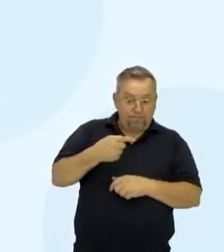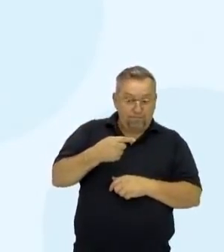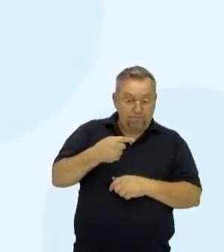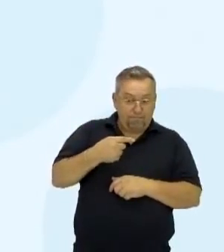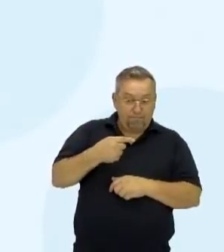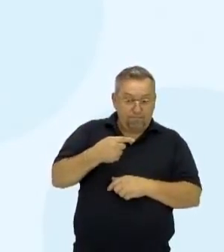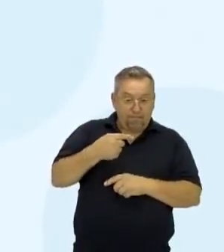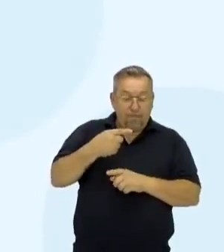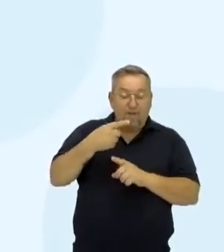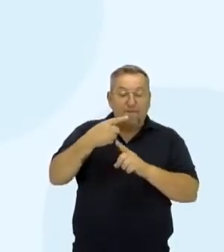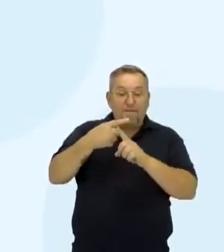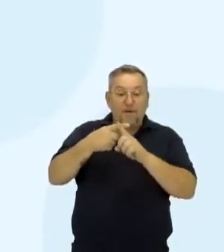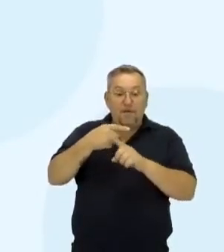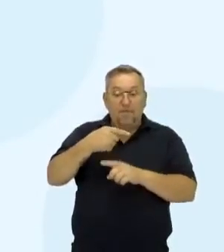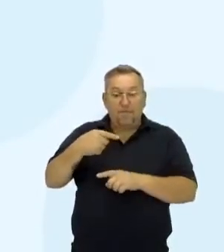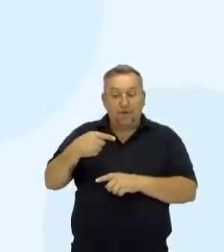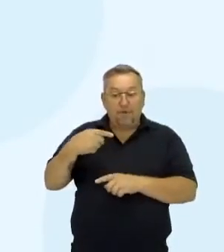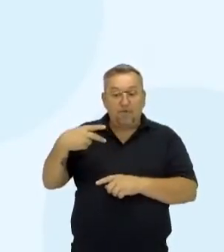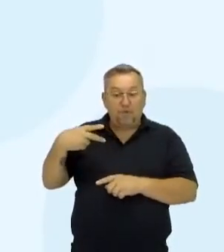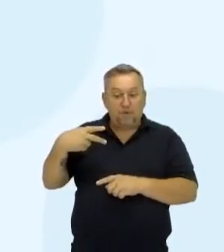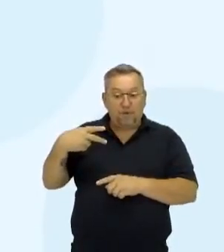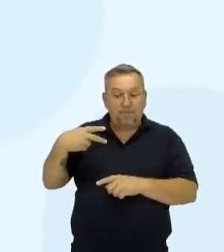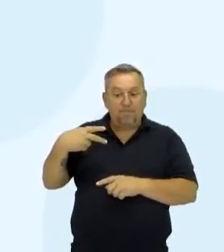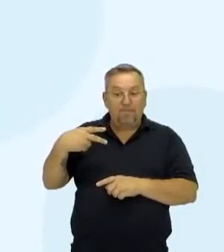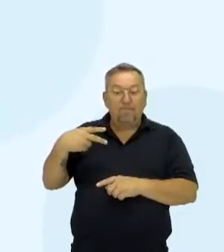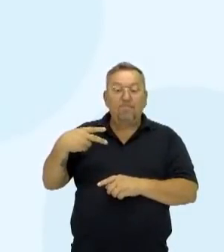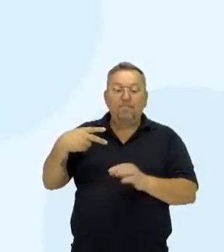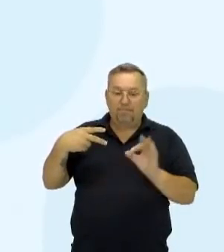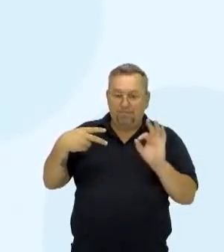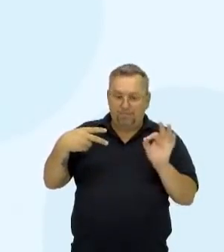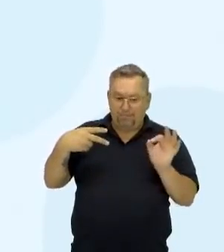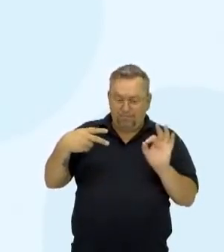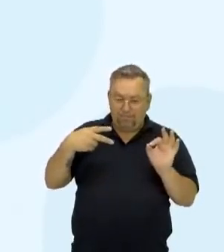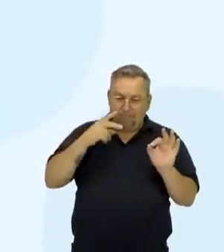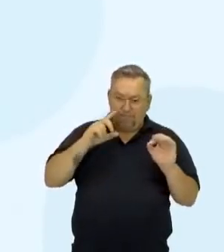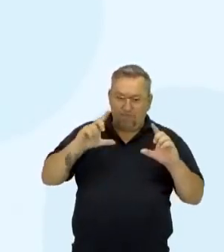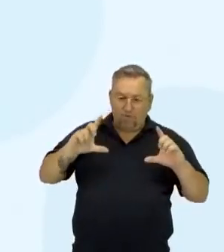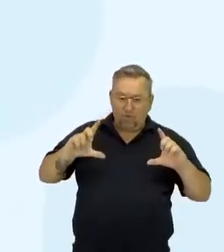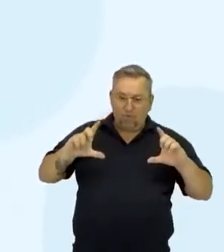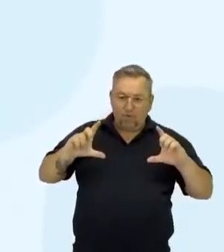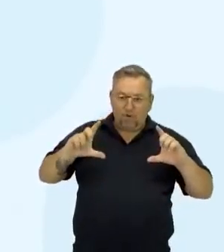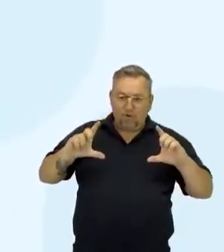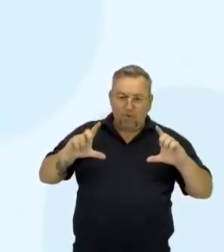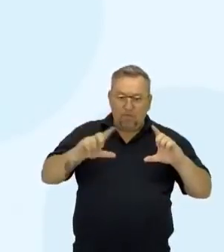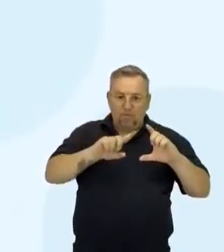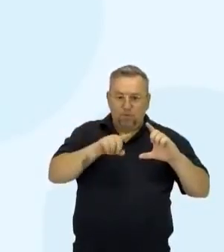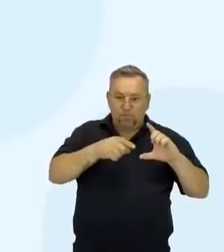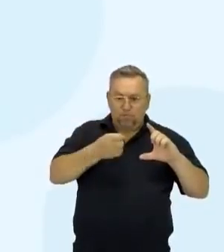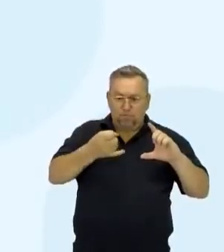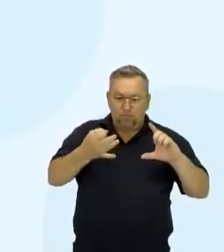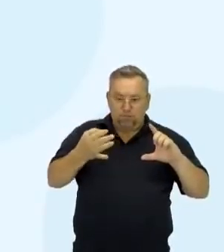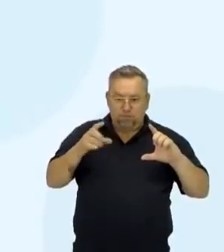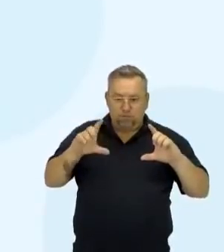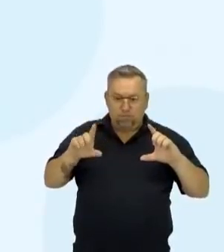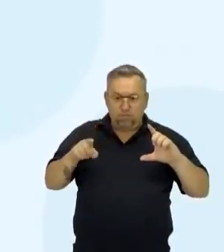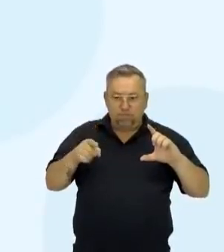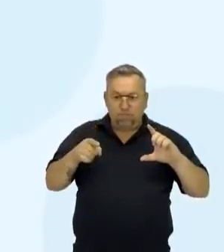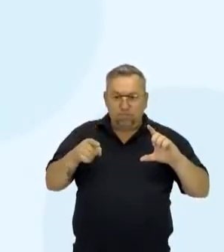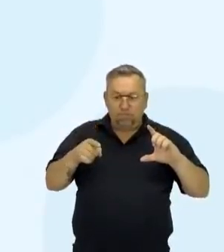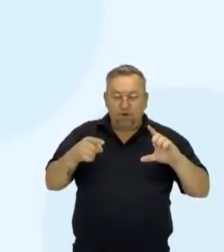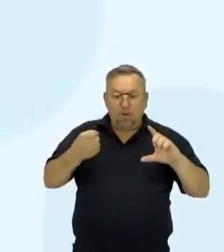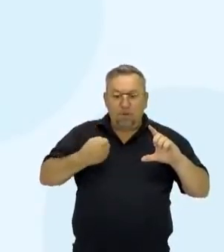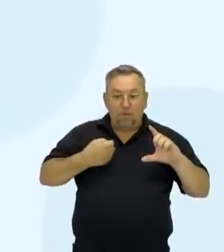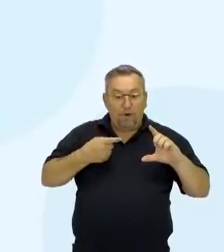que multiplica o 2 negativo. Eu estou colocando entre parênteses, né, Vivi? Para mostrar que o número é